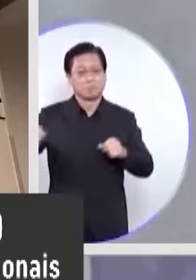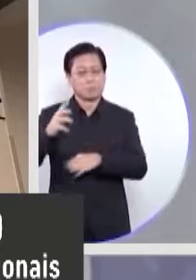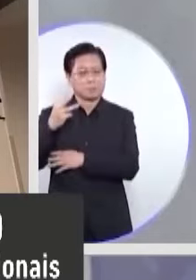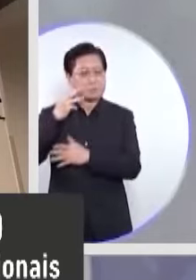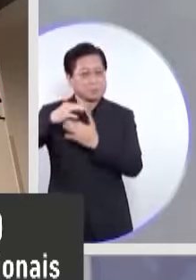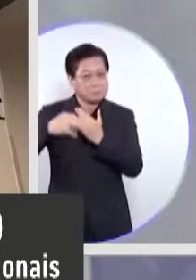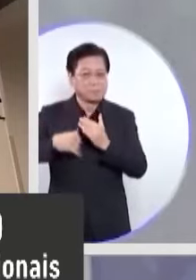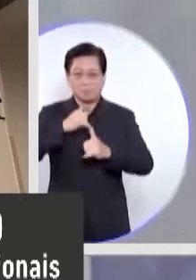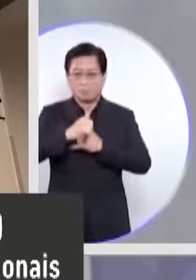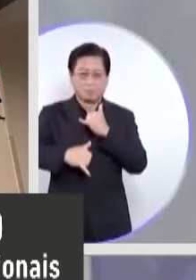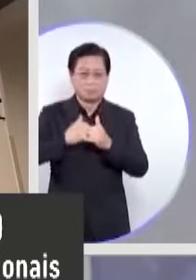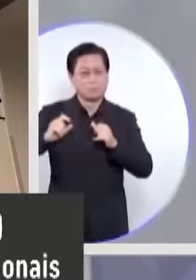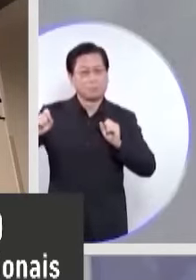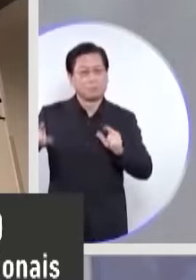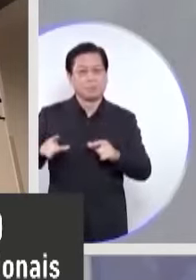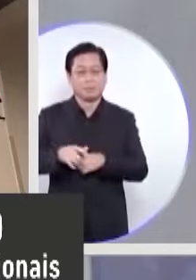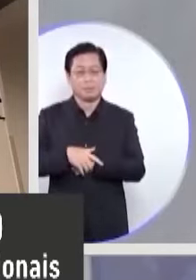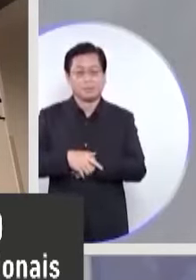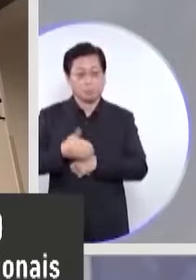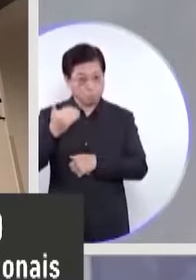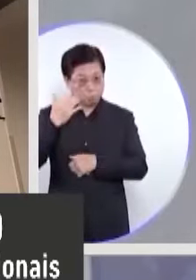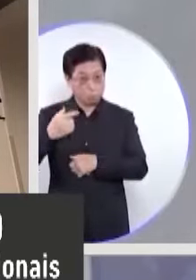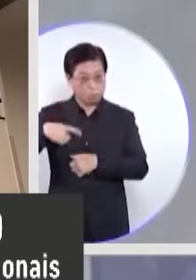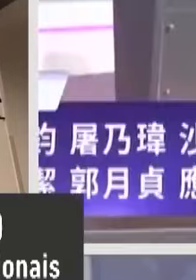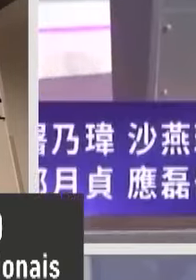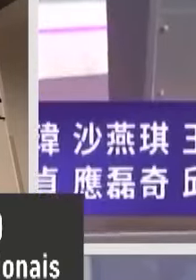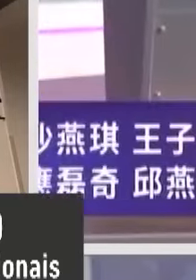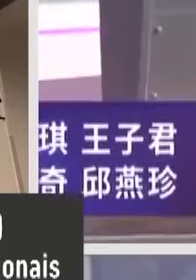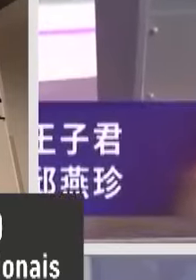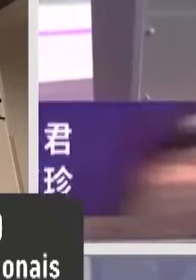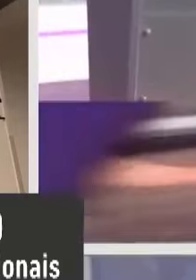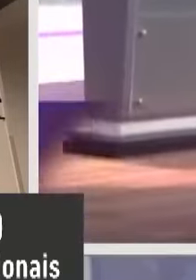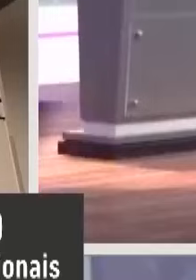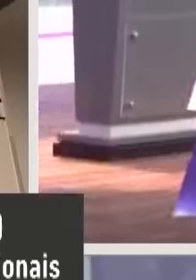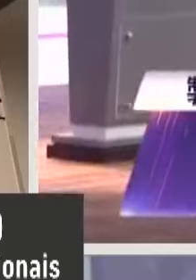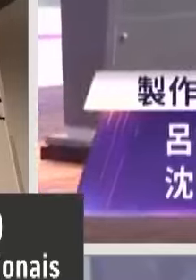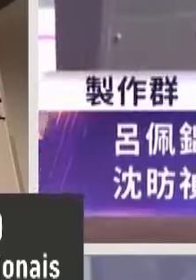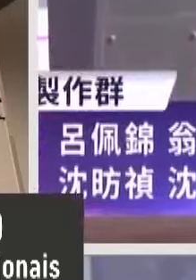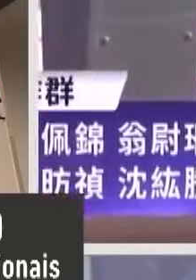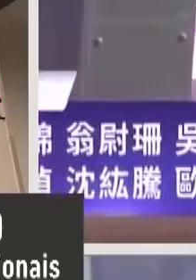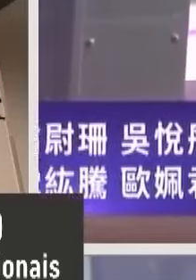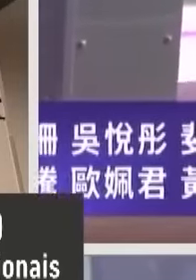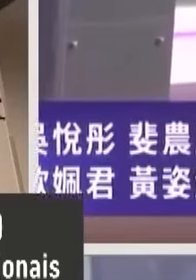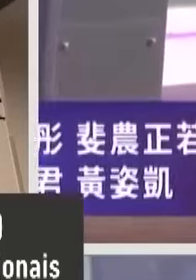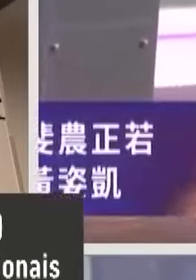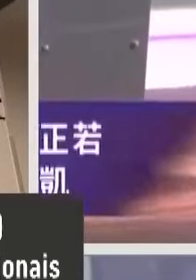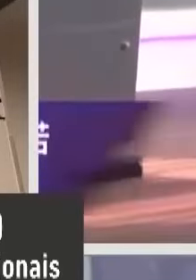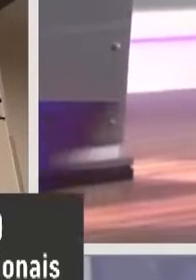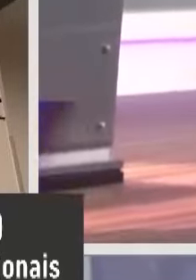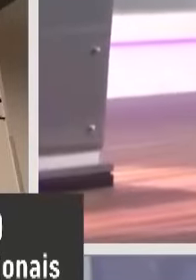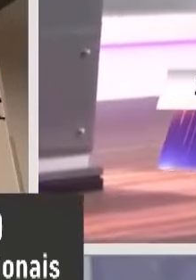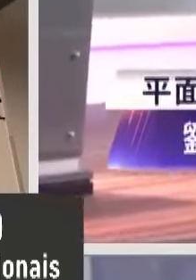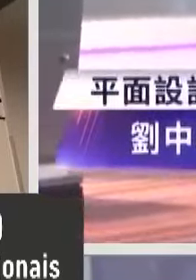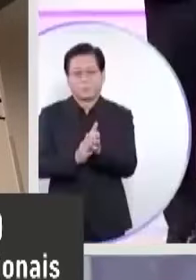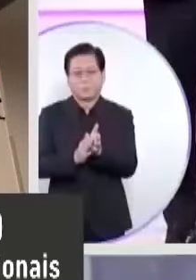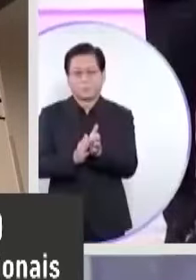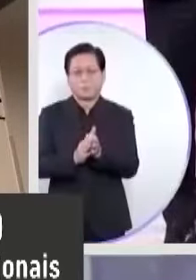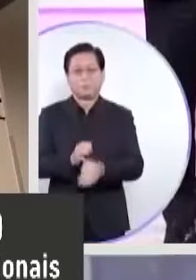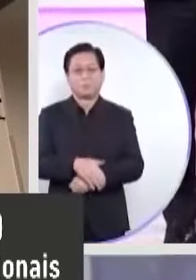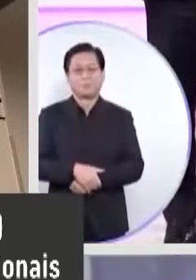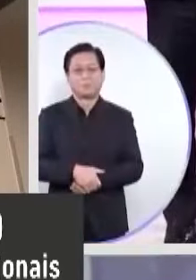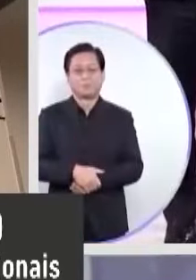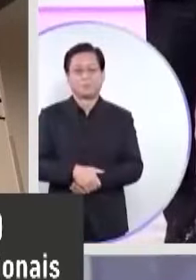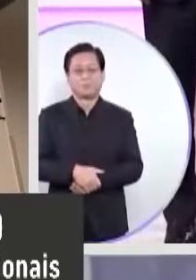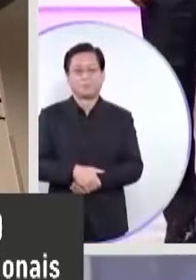ago né Eh do ponto de vista prático acredito que não seja eh Talvez seja